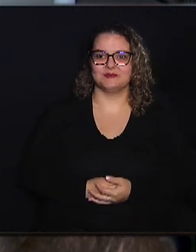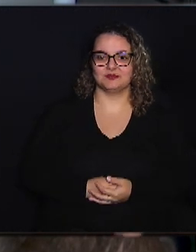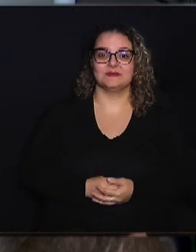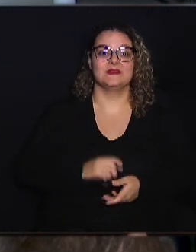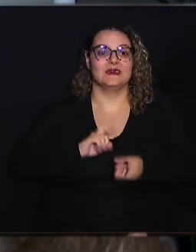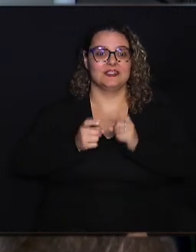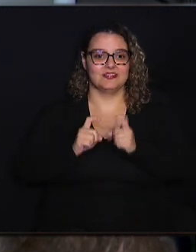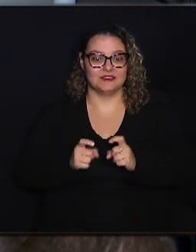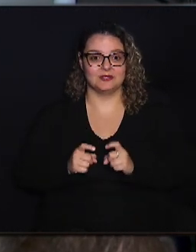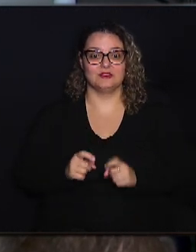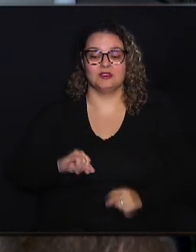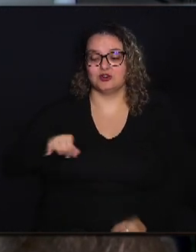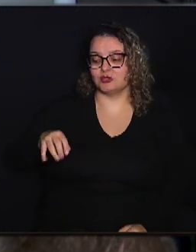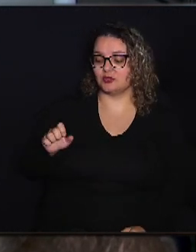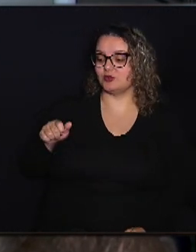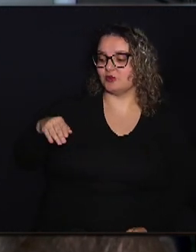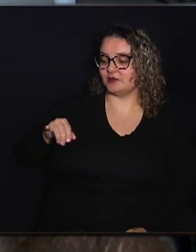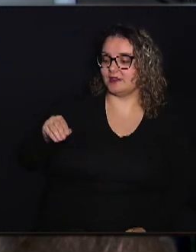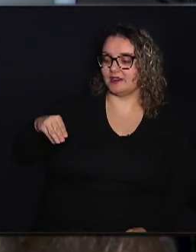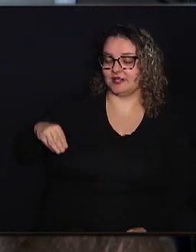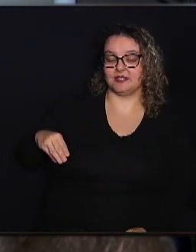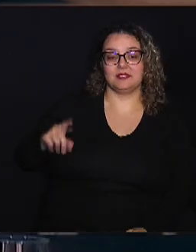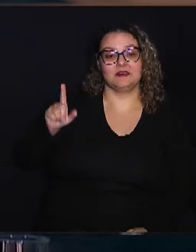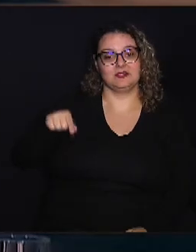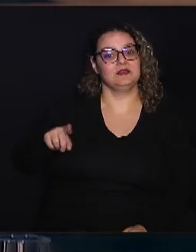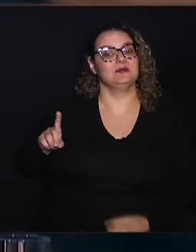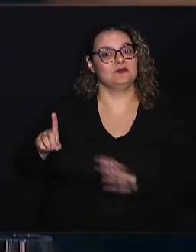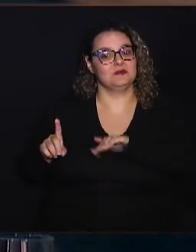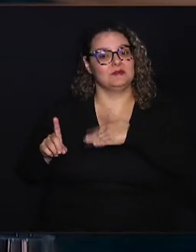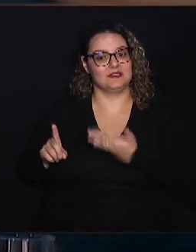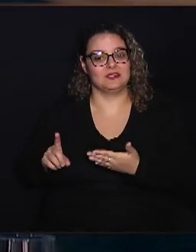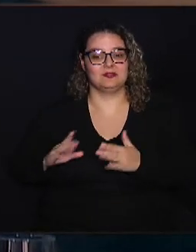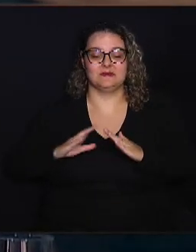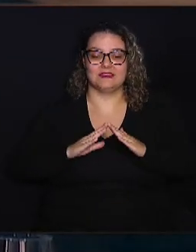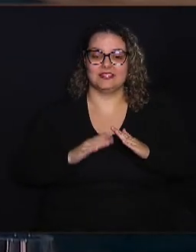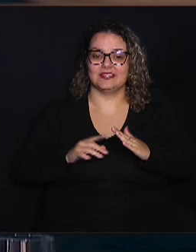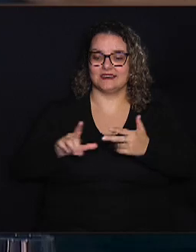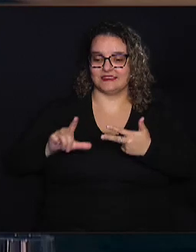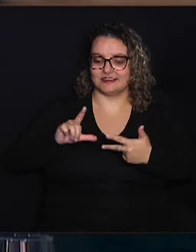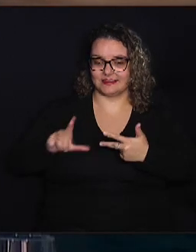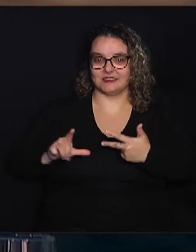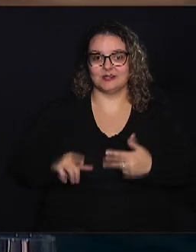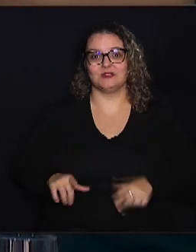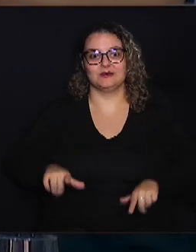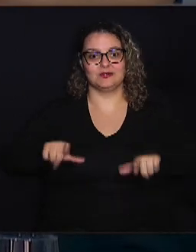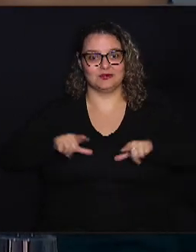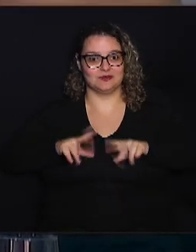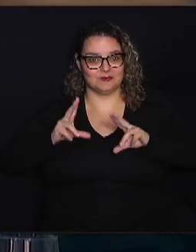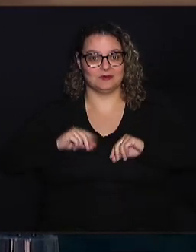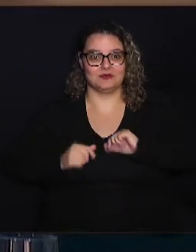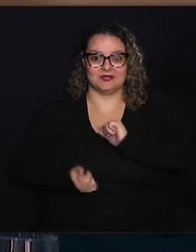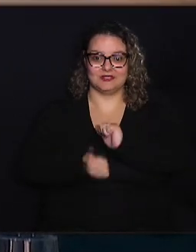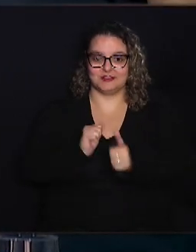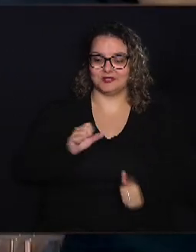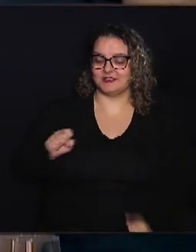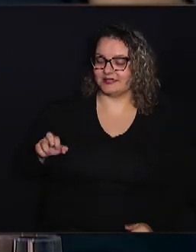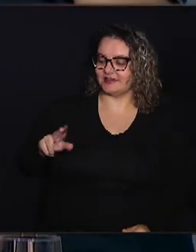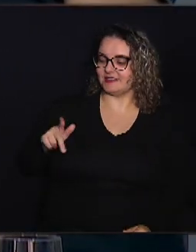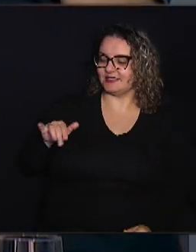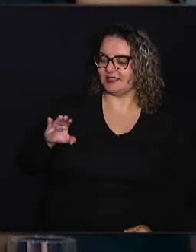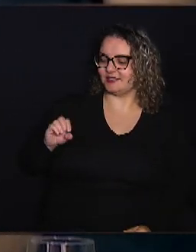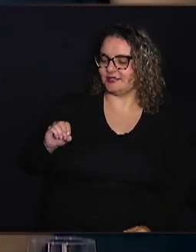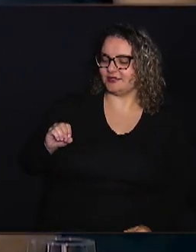cerimônia, Joaquim Ribeiro da Cruz Neto foi homenageado pela Casa Legislativa com o diploma de mérito esportivo Sérgio